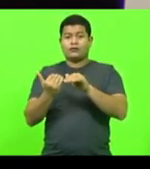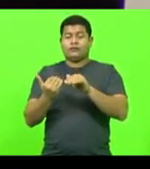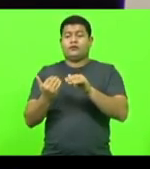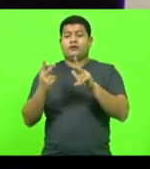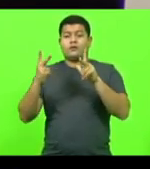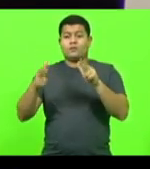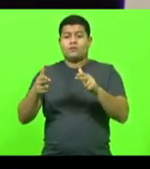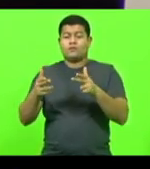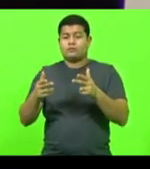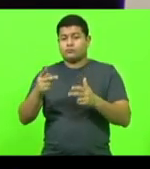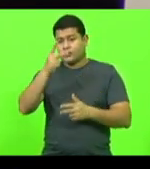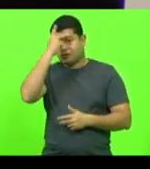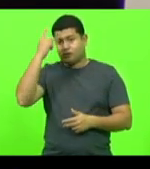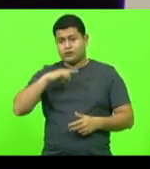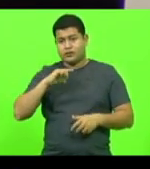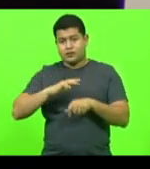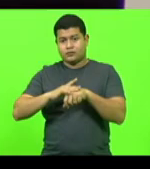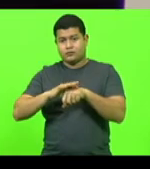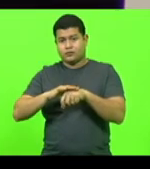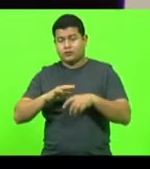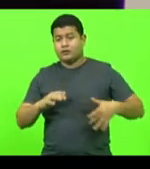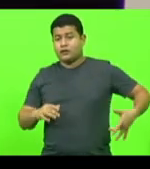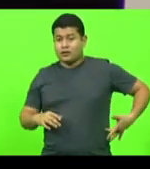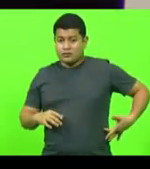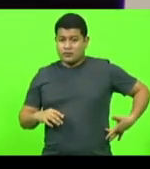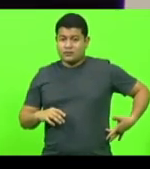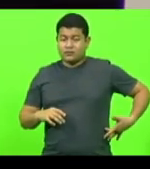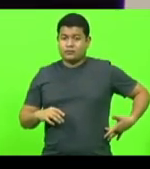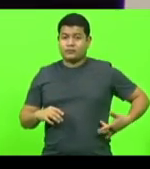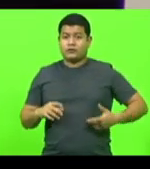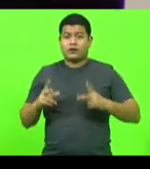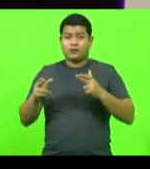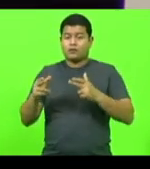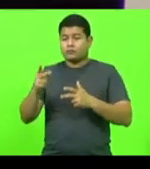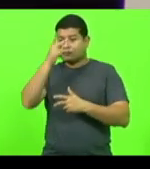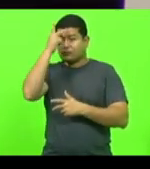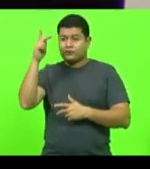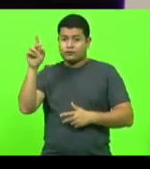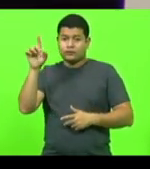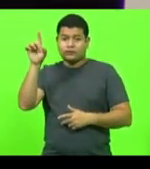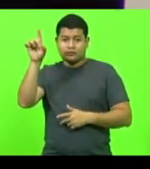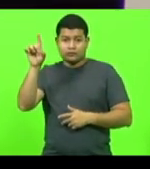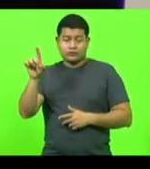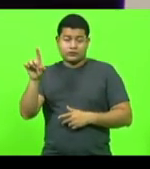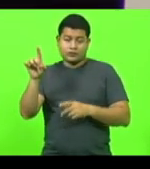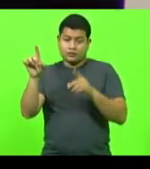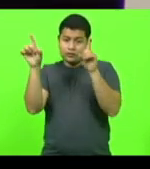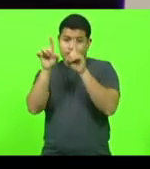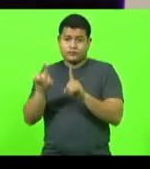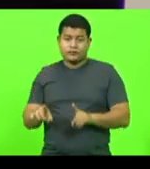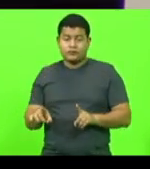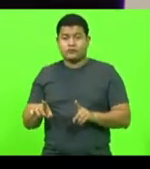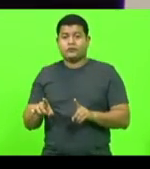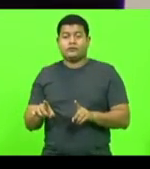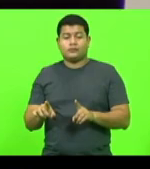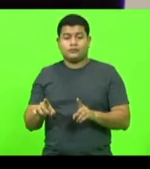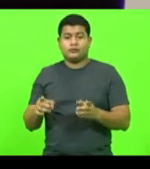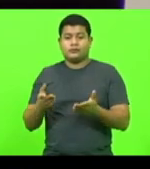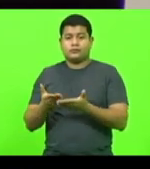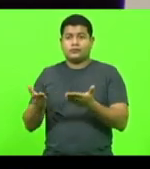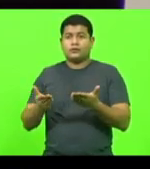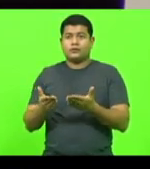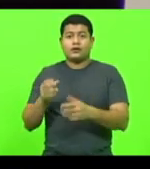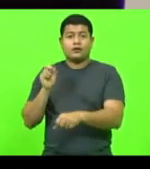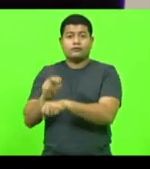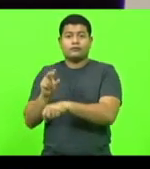o doente renal crônico às pessoas com deficiências para fins de acesso ao percentual de vagas destinadas à pessoa